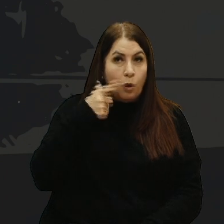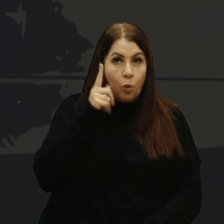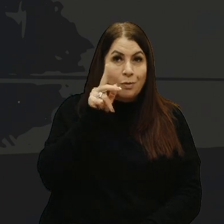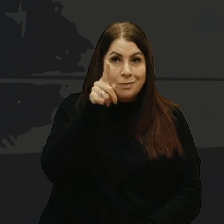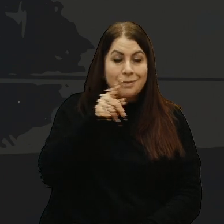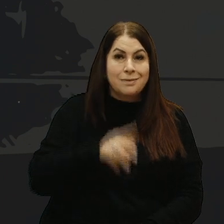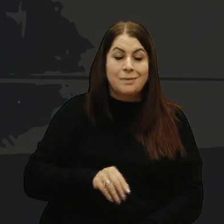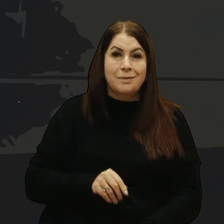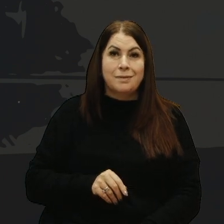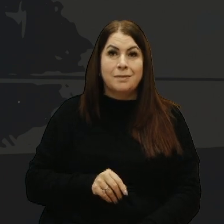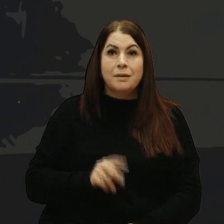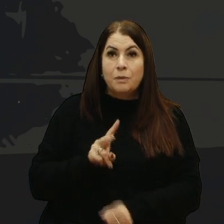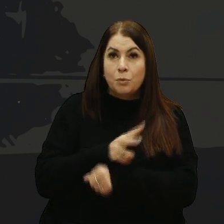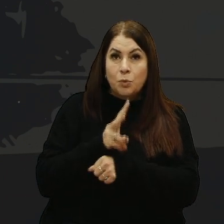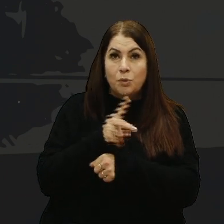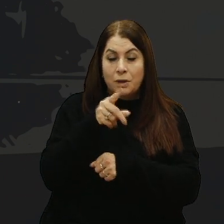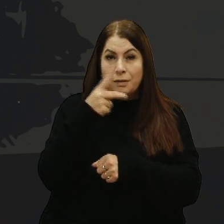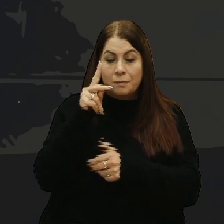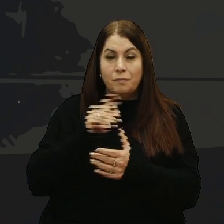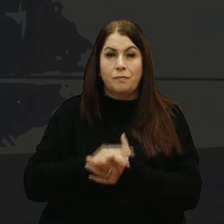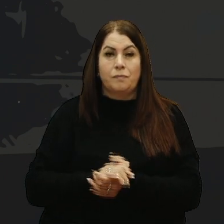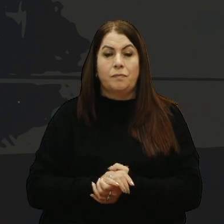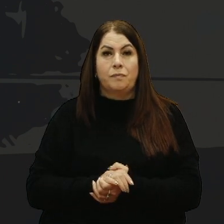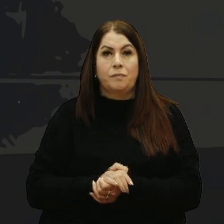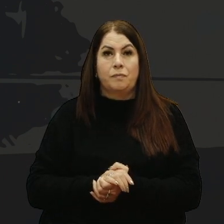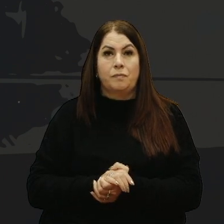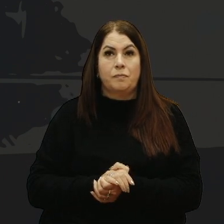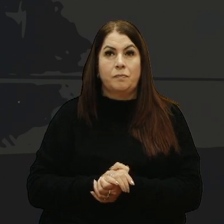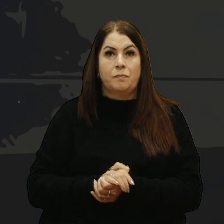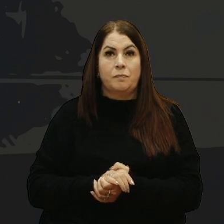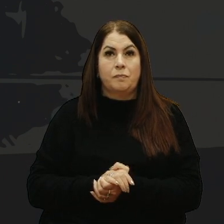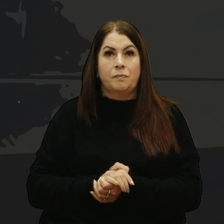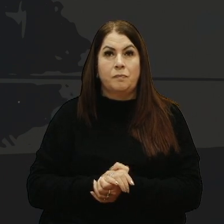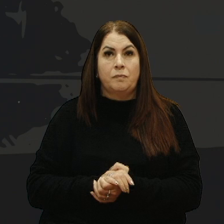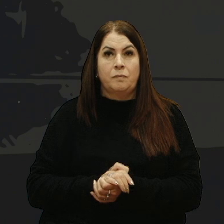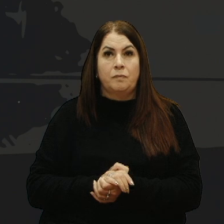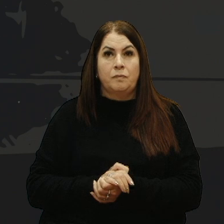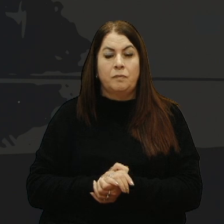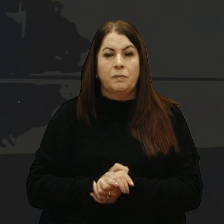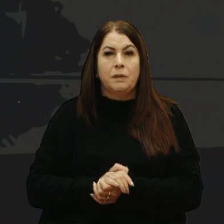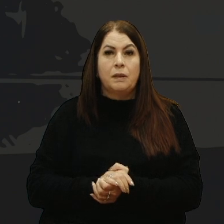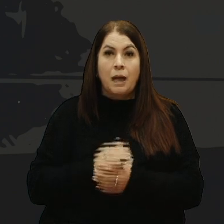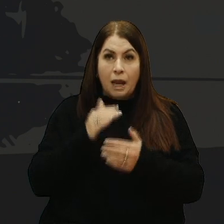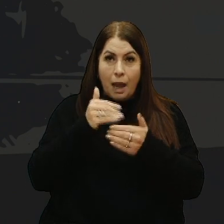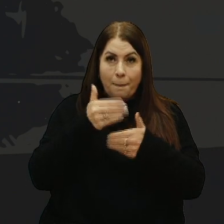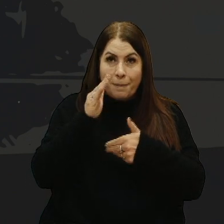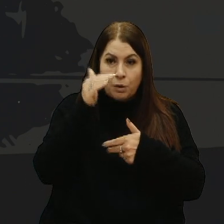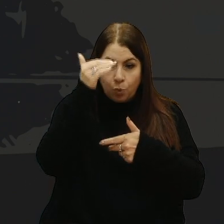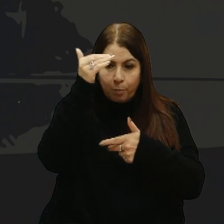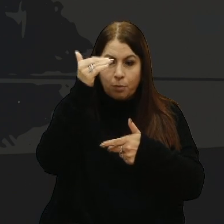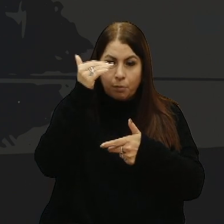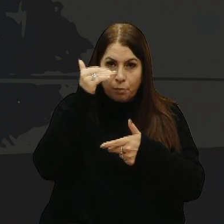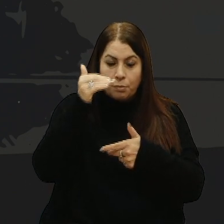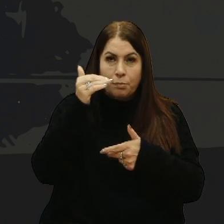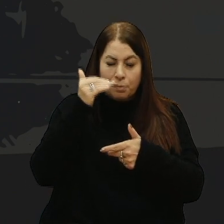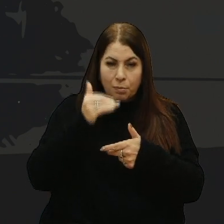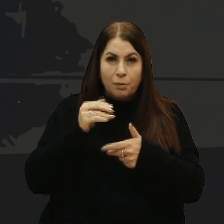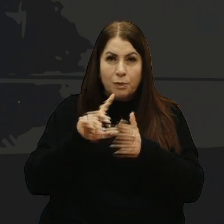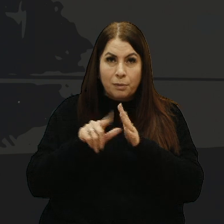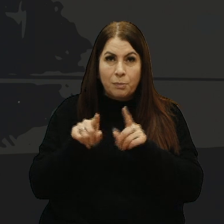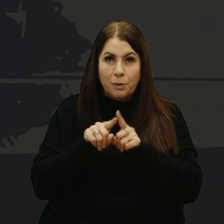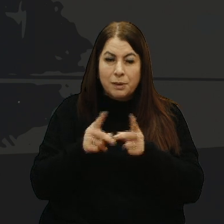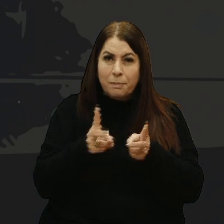consegue consultar as deles, né? E aí a gente tem que abrir uma a uma e depois a